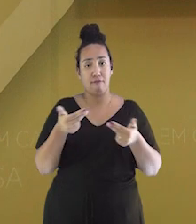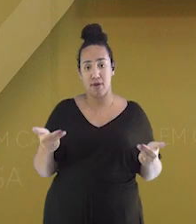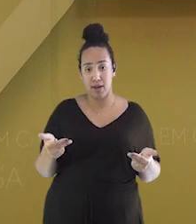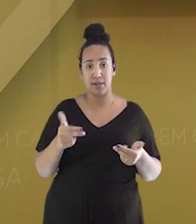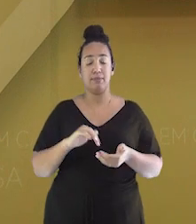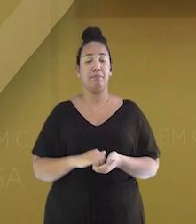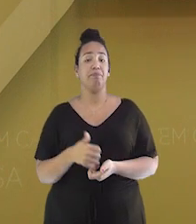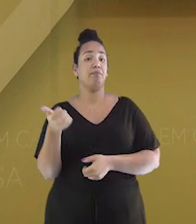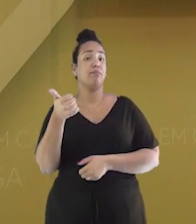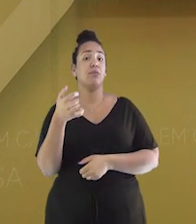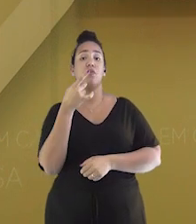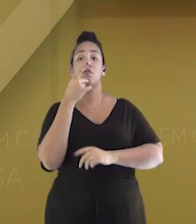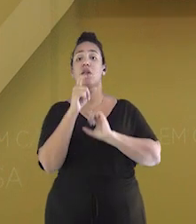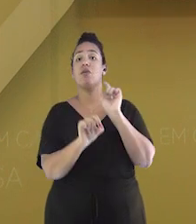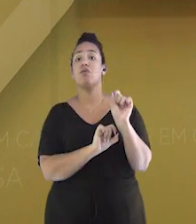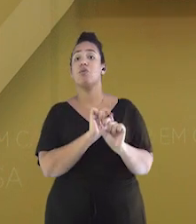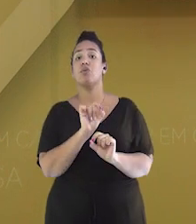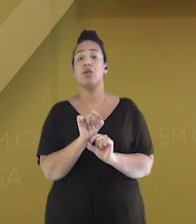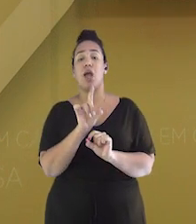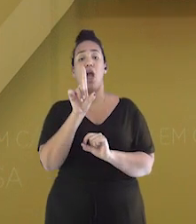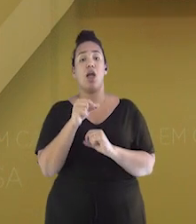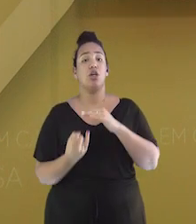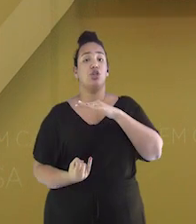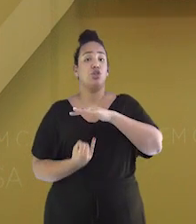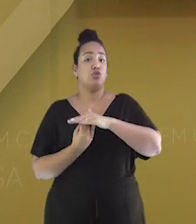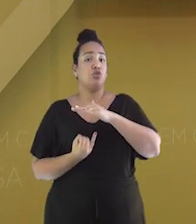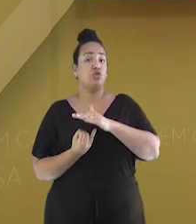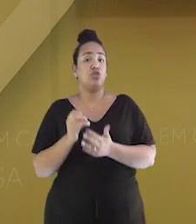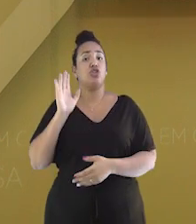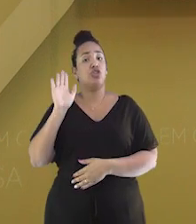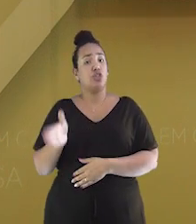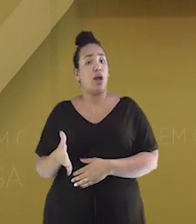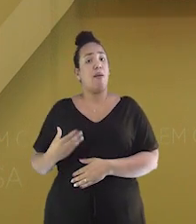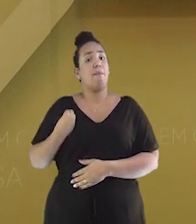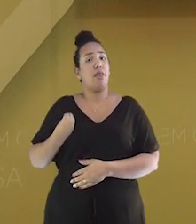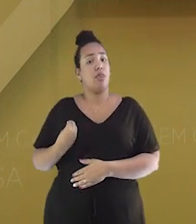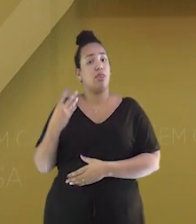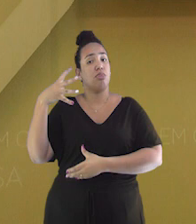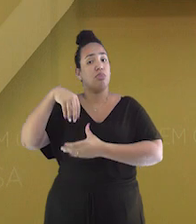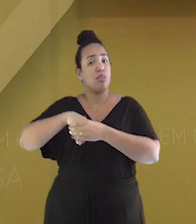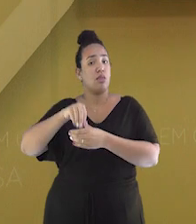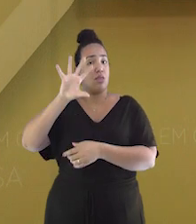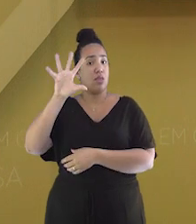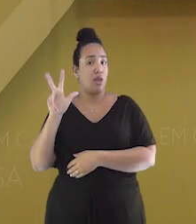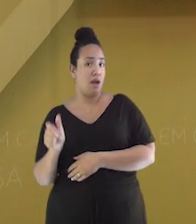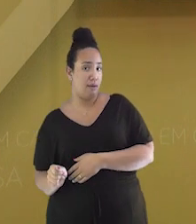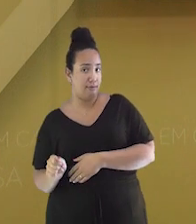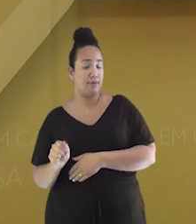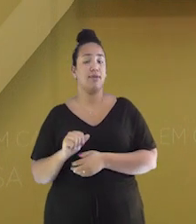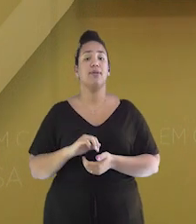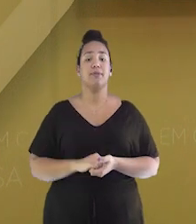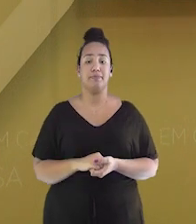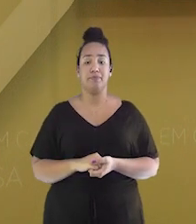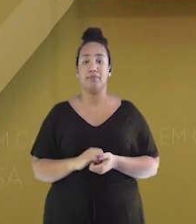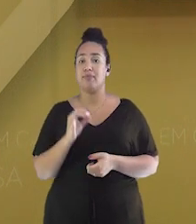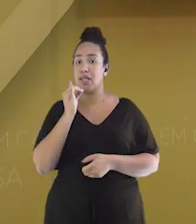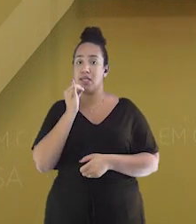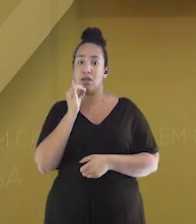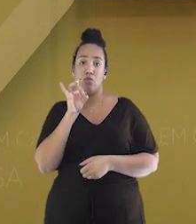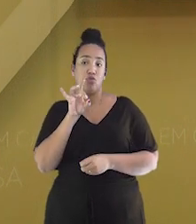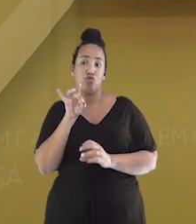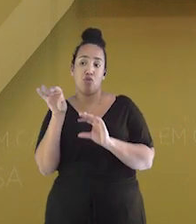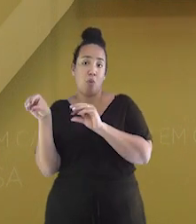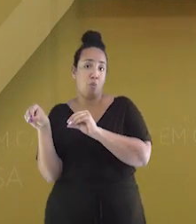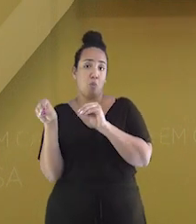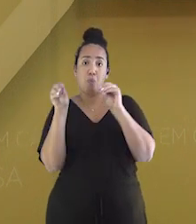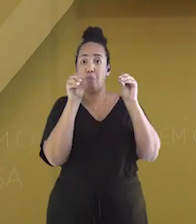lugar, dizia-se que essa era uma instituição já existente na África, de modo que os cativos apenas seriam transferidos